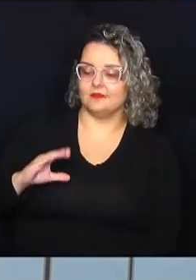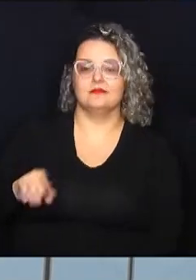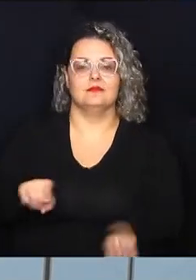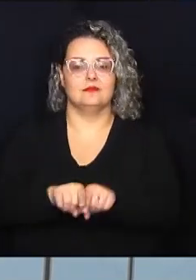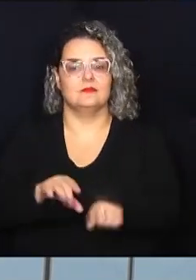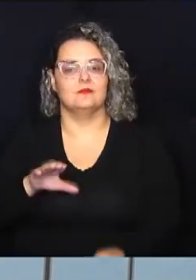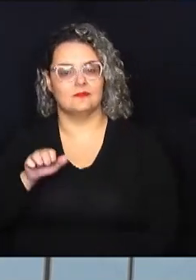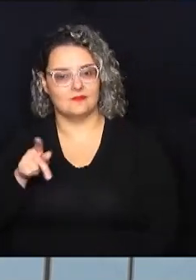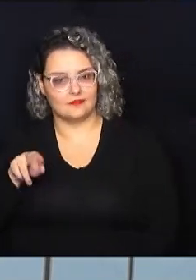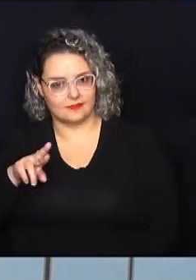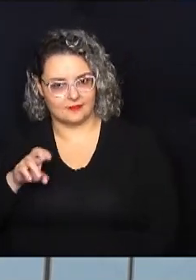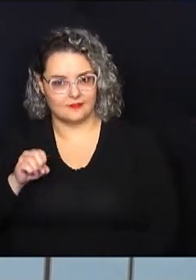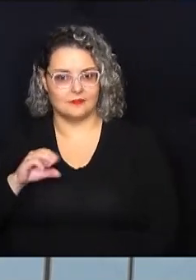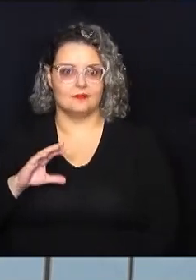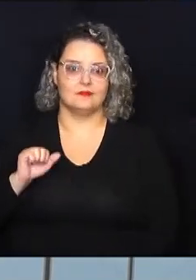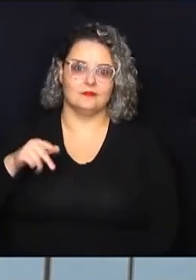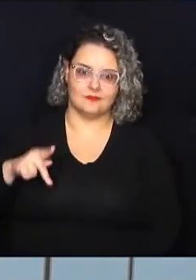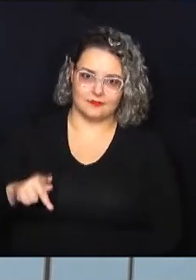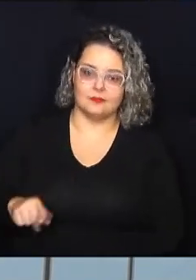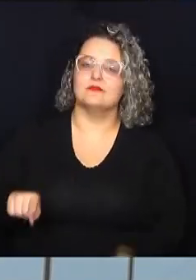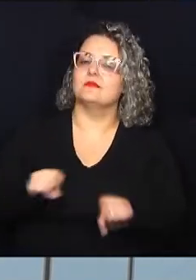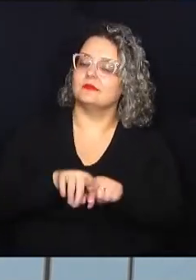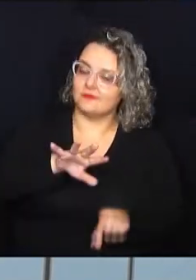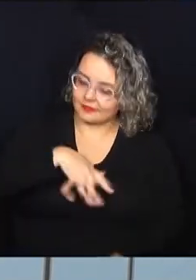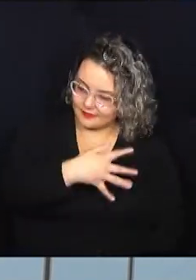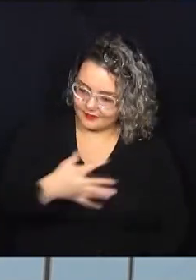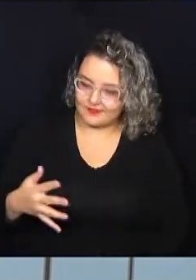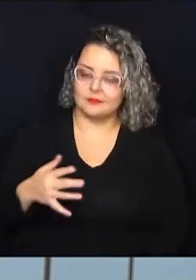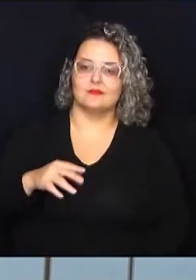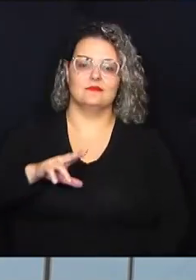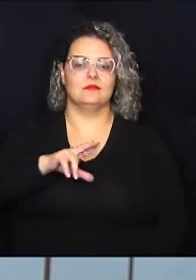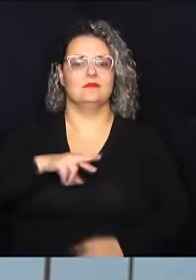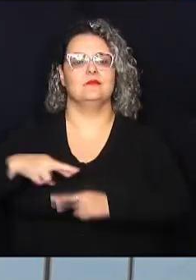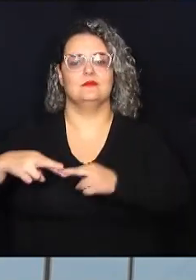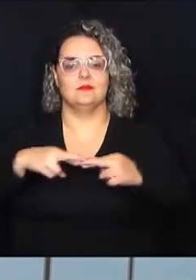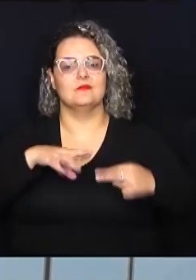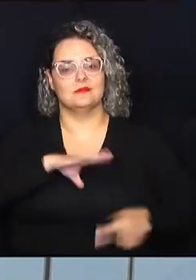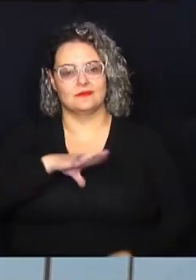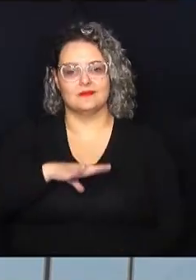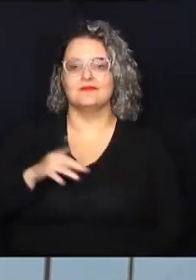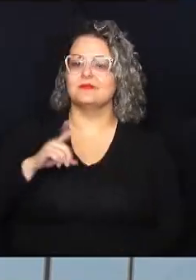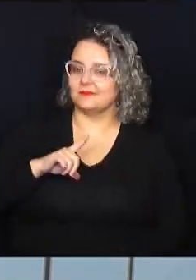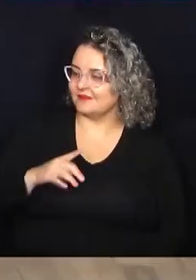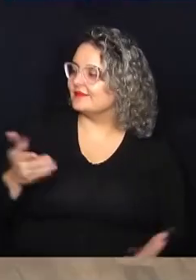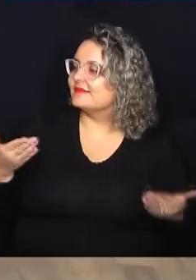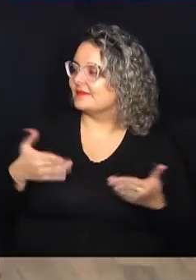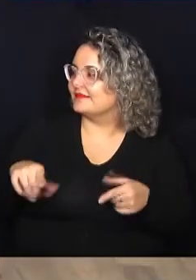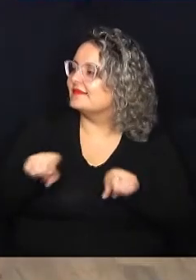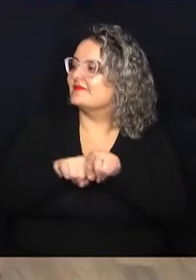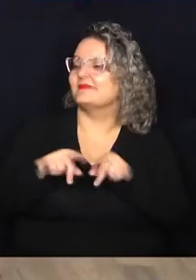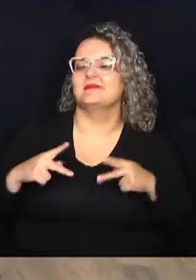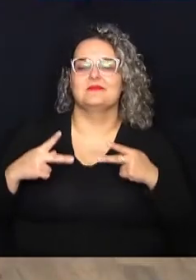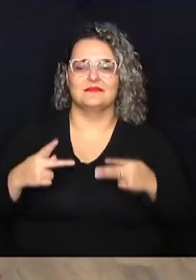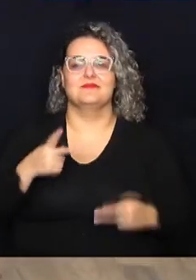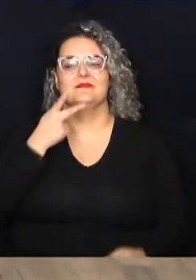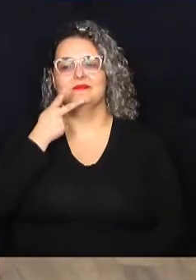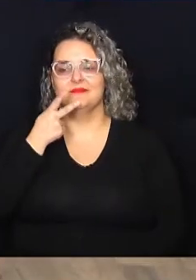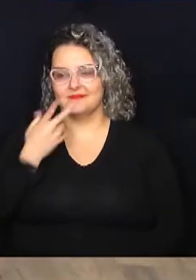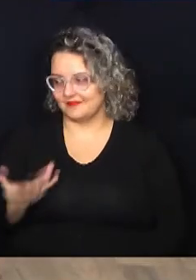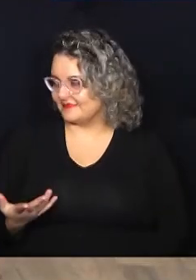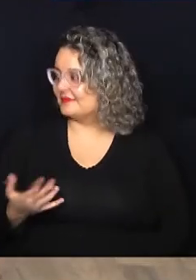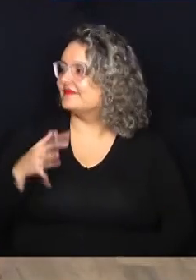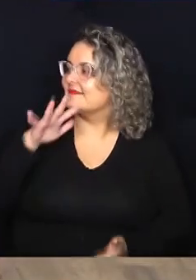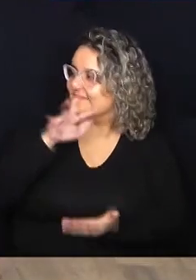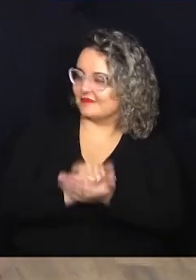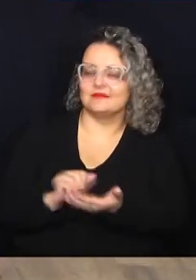seguem o calendário letivo da rede Municipal a gente que teve agora pouco inclusive o link falando das